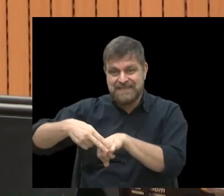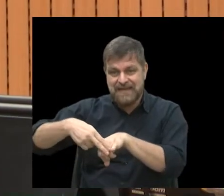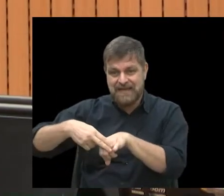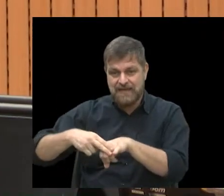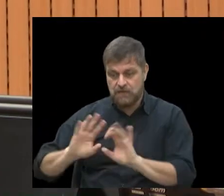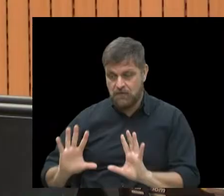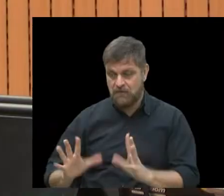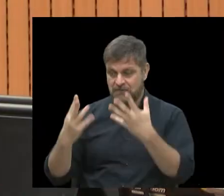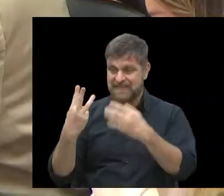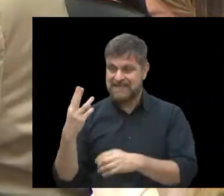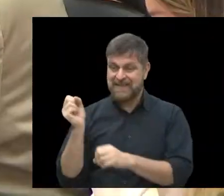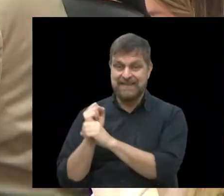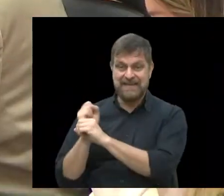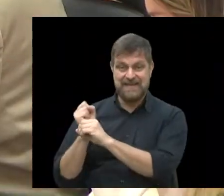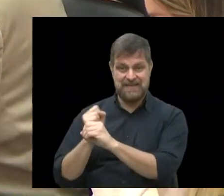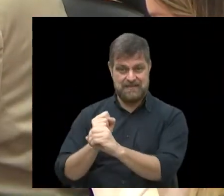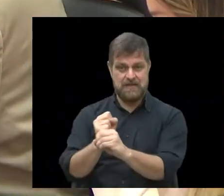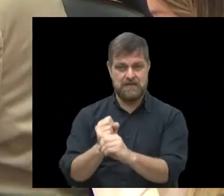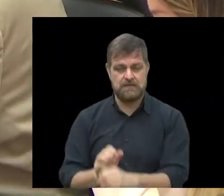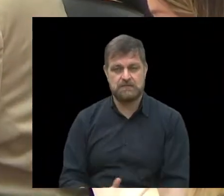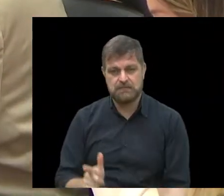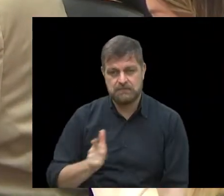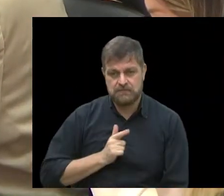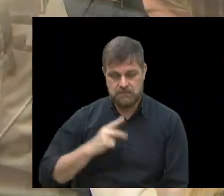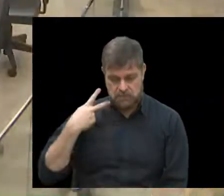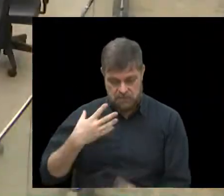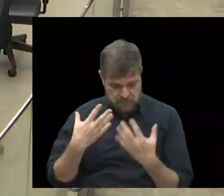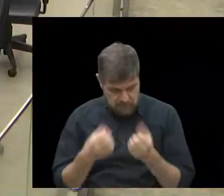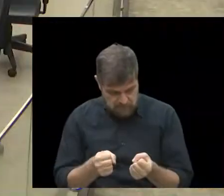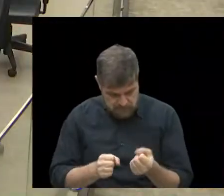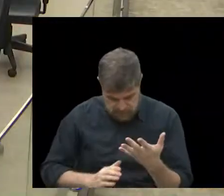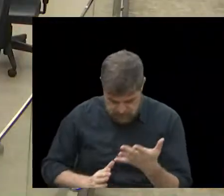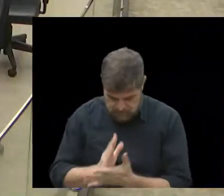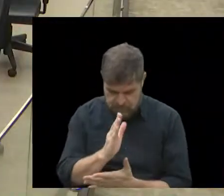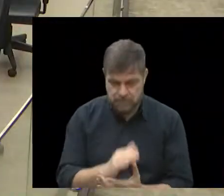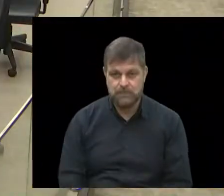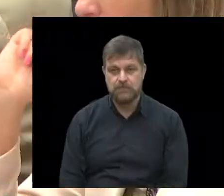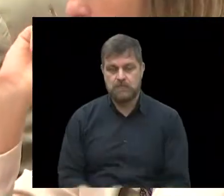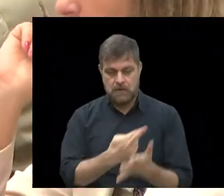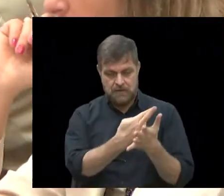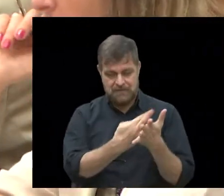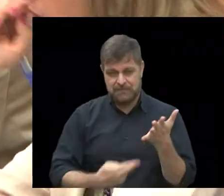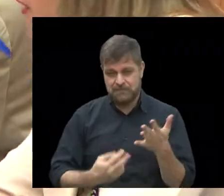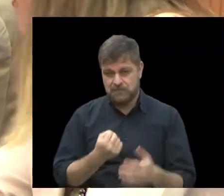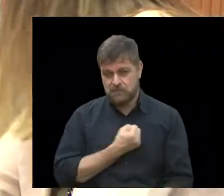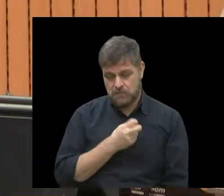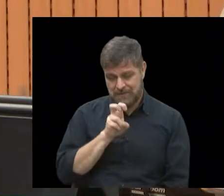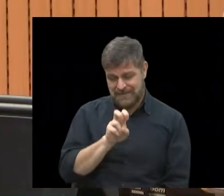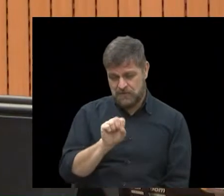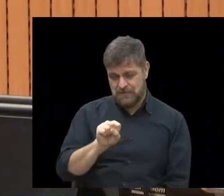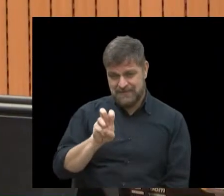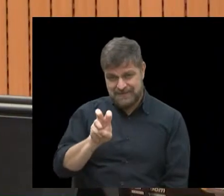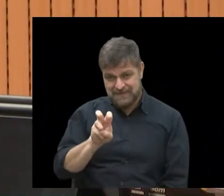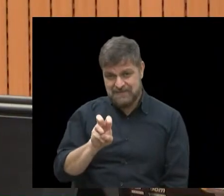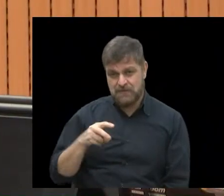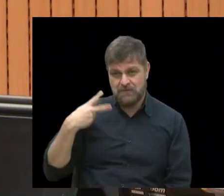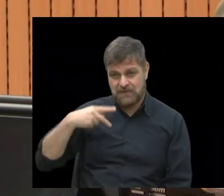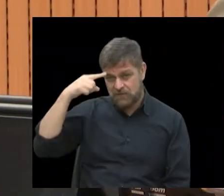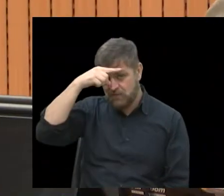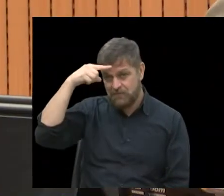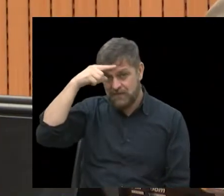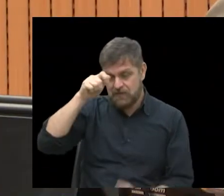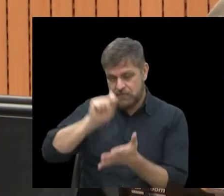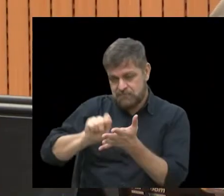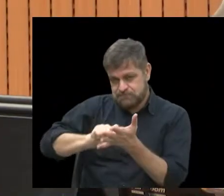30 anos. Em votação. Favoráveis permaneçam como estão. Aprovado. Requerimento número 585 do senhor Felipe